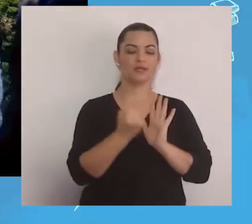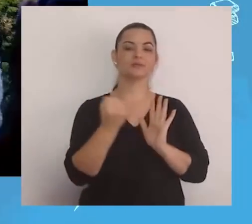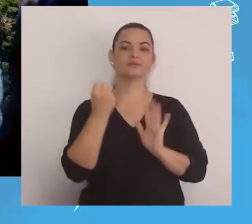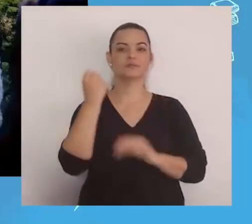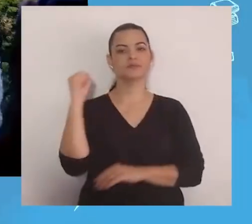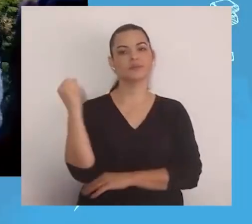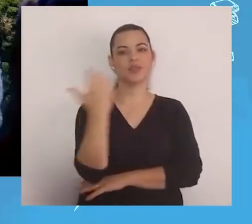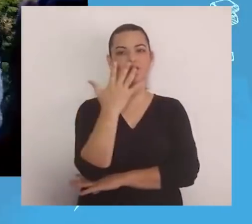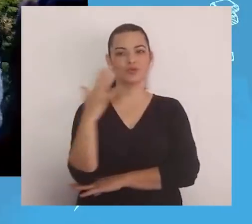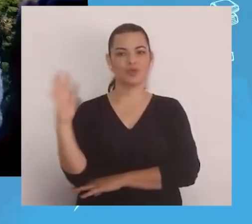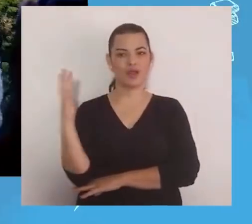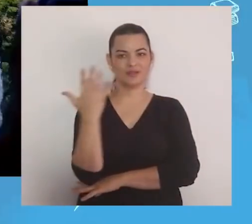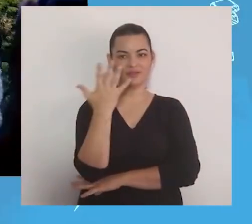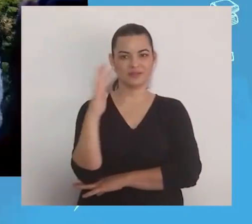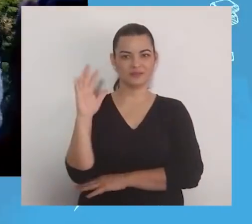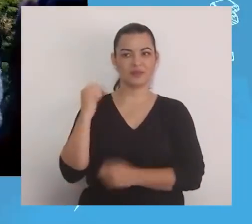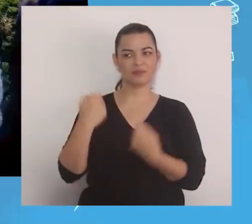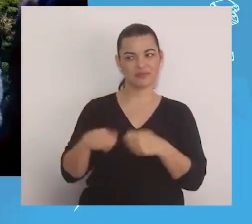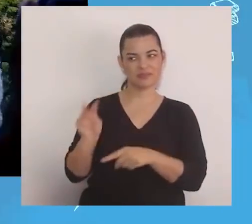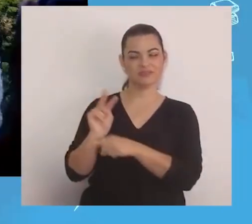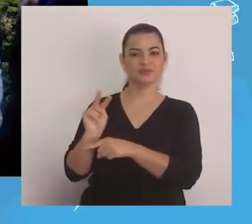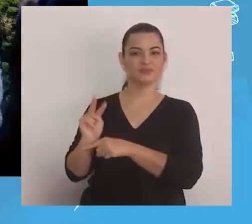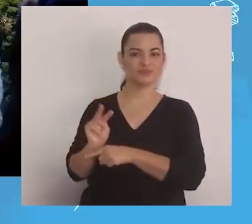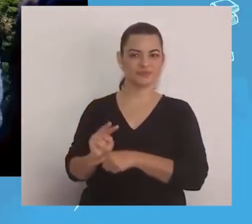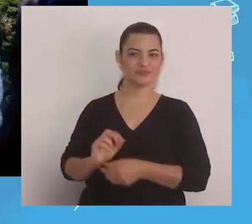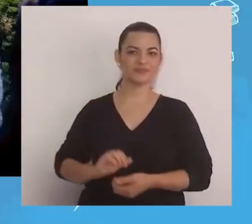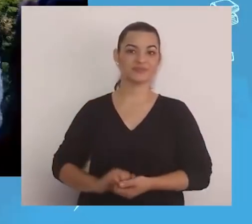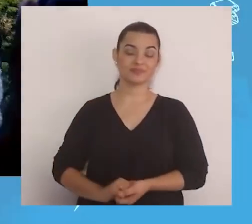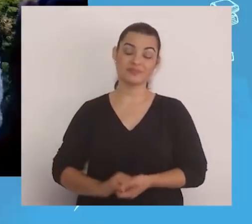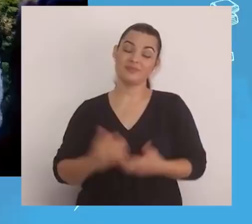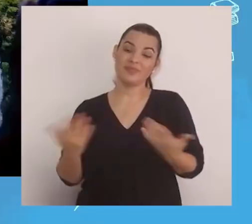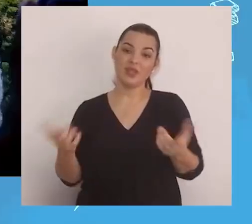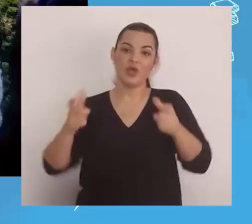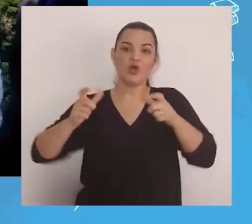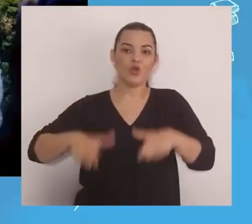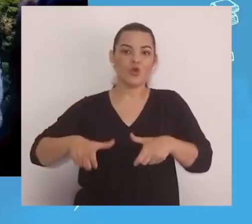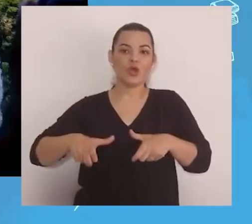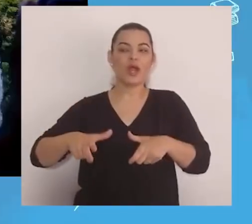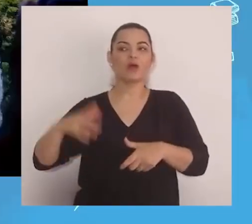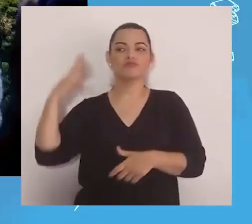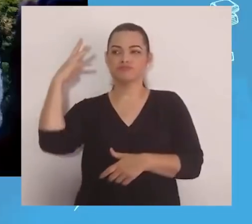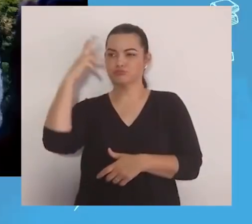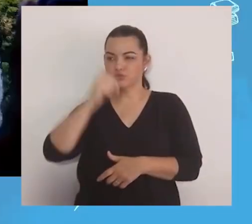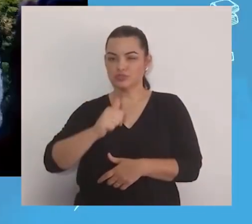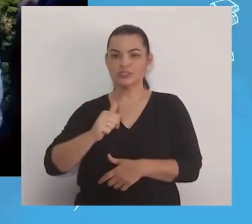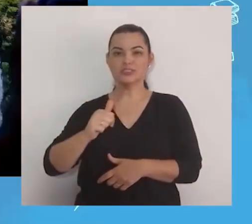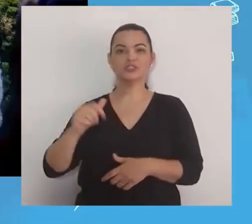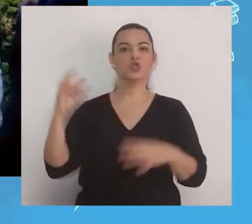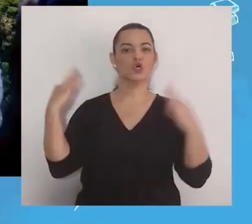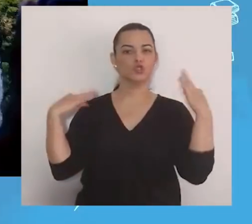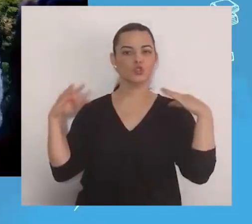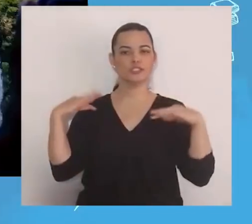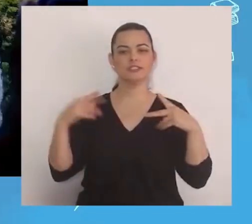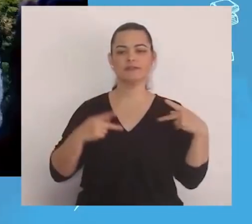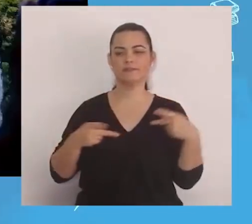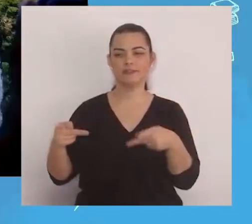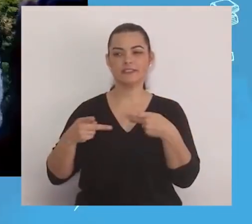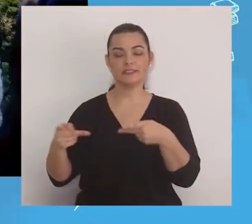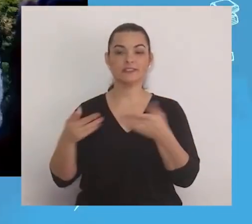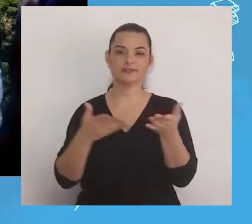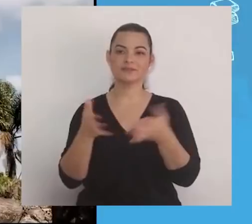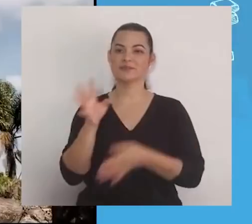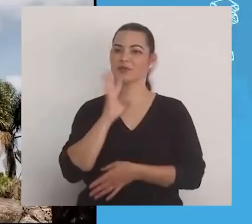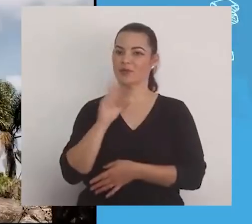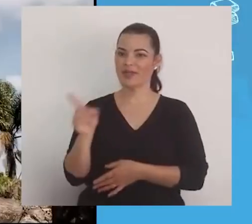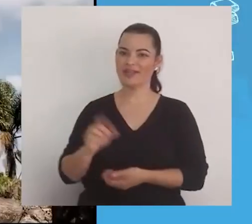desse recurso natural, para que não sejam construídas muitas coisas em volta, para que essa vegetação